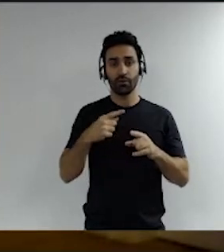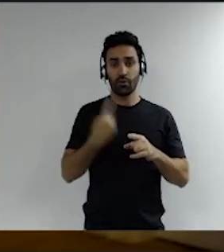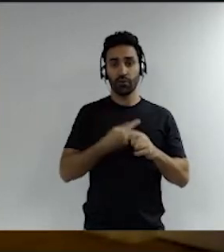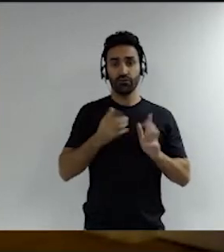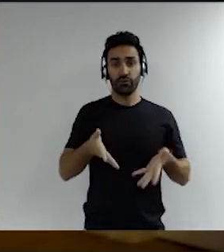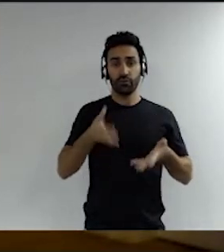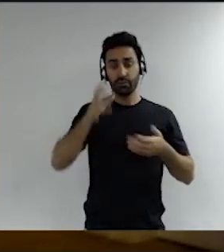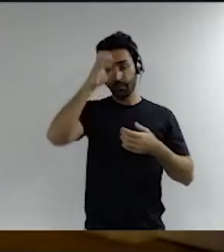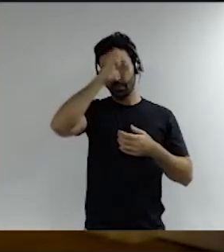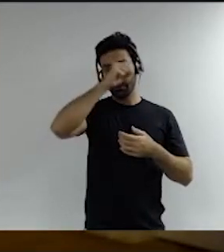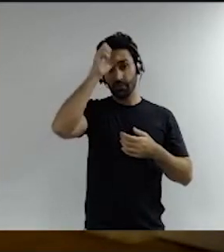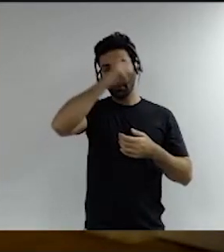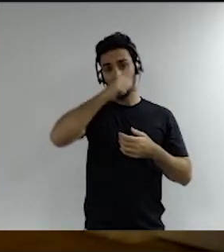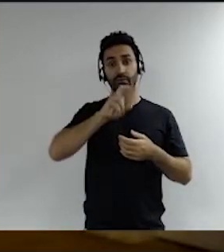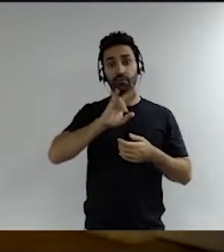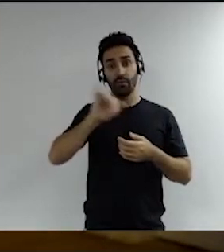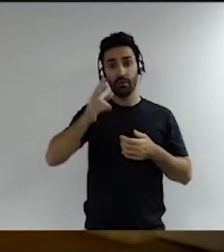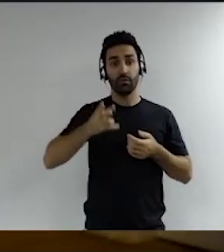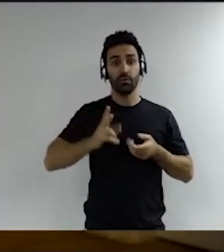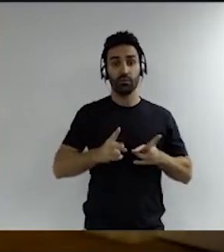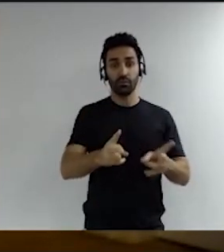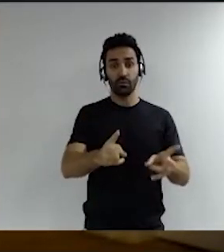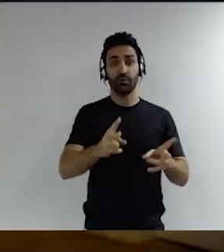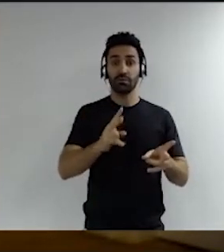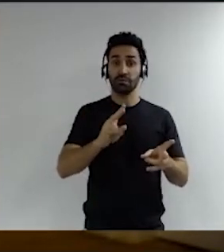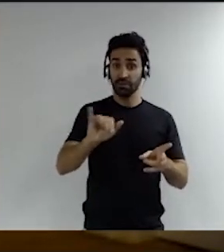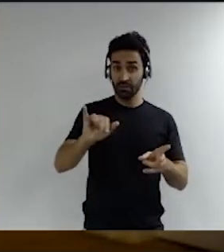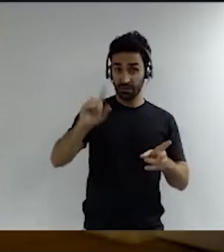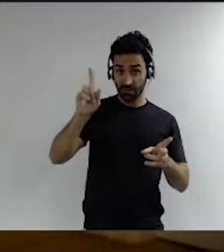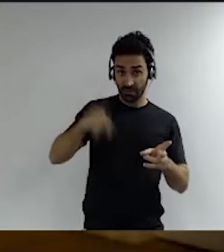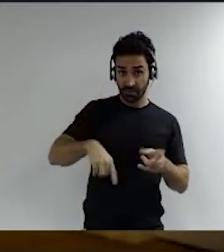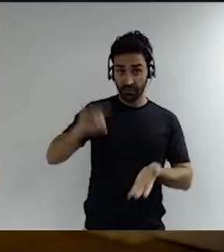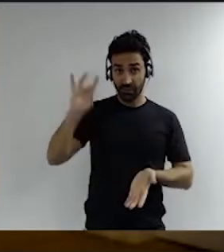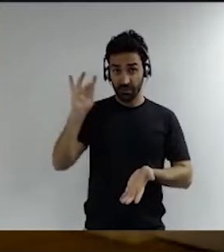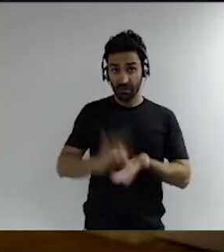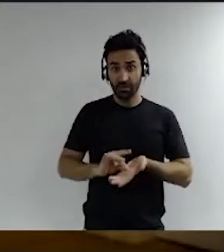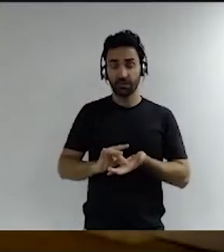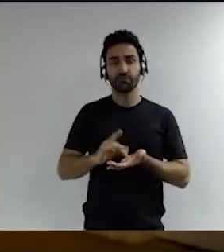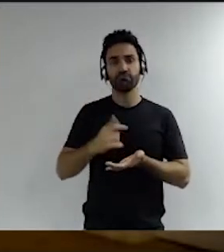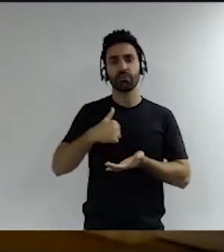momento vão permanecer. Se é verdade, eu acredito